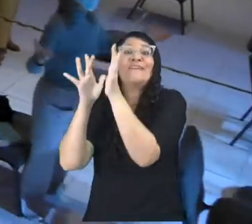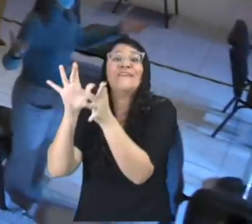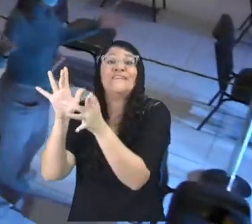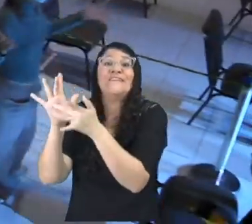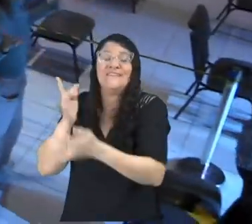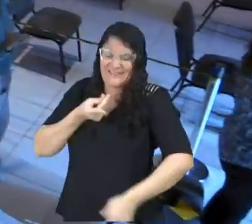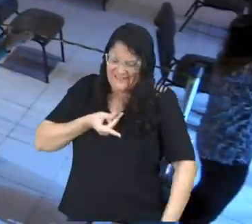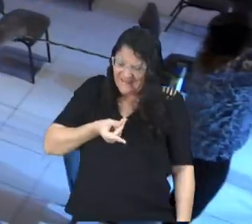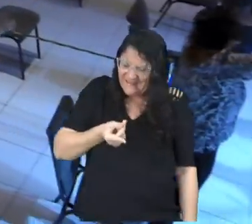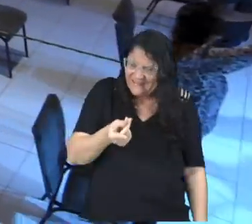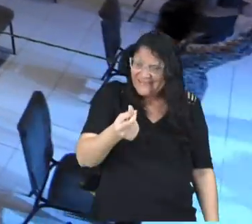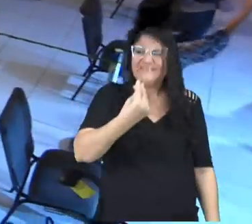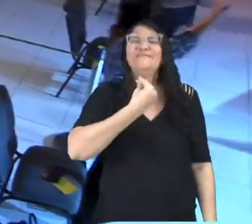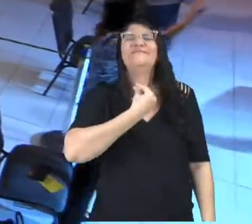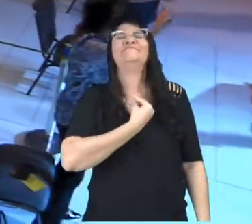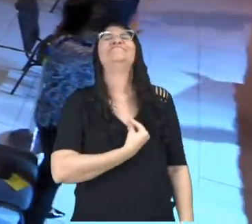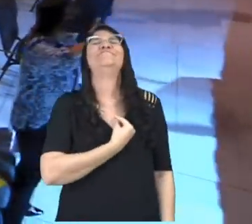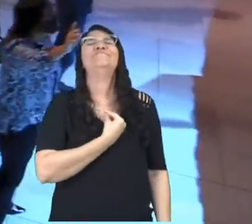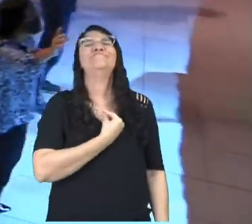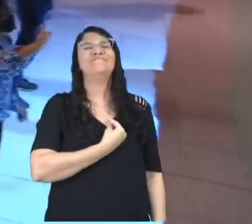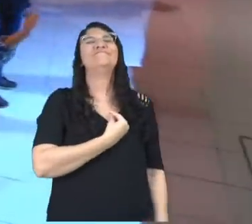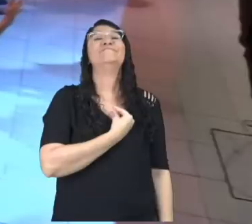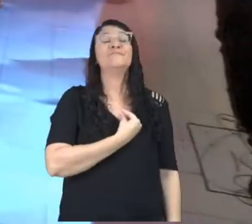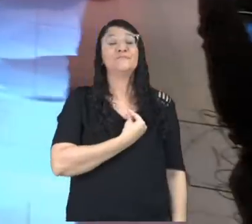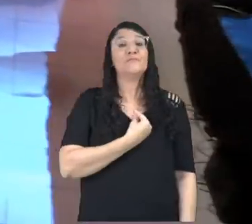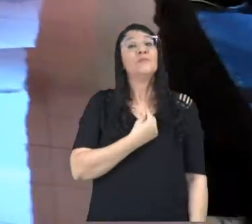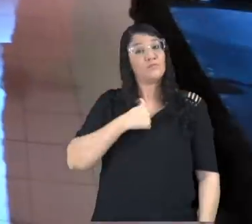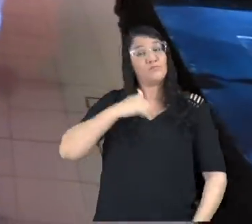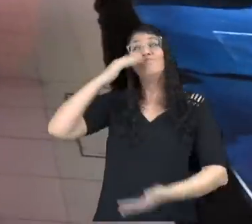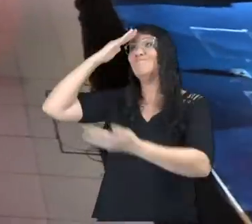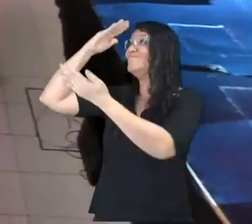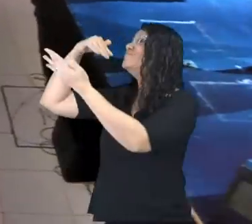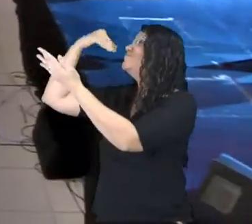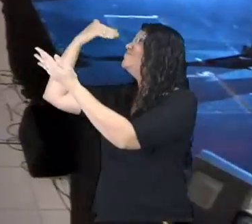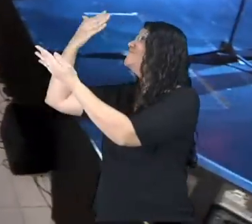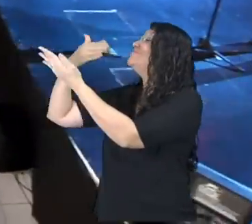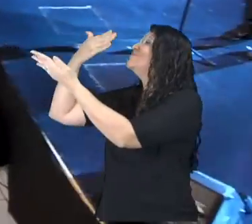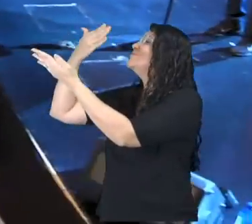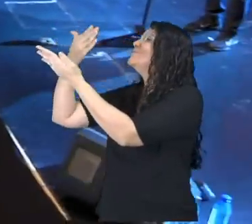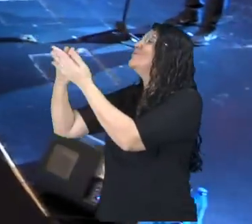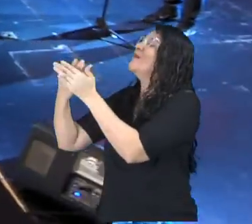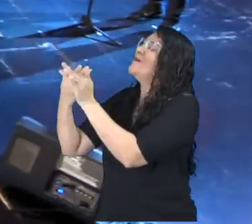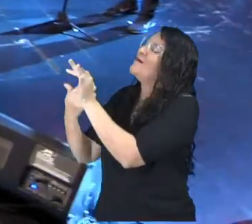porque ele vive. Posso ter.